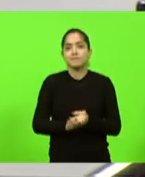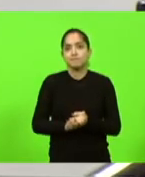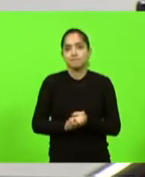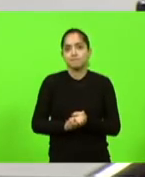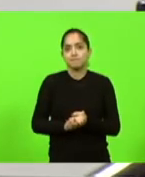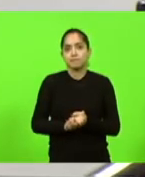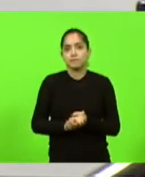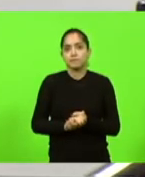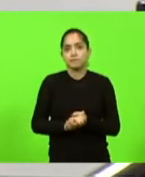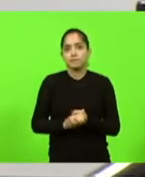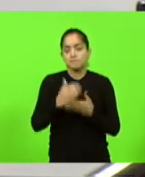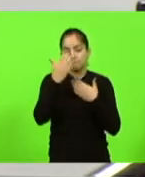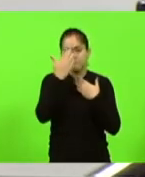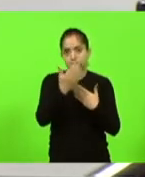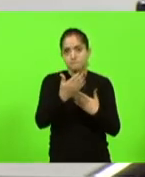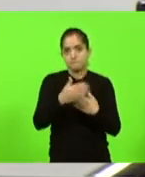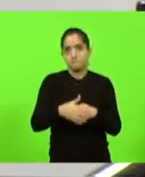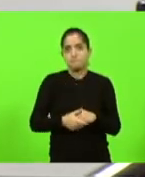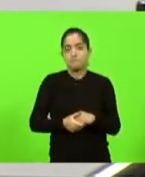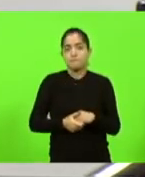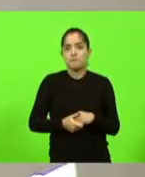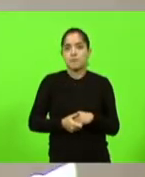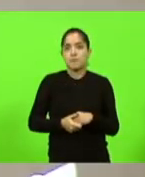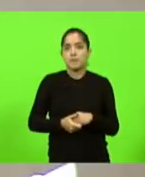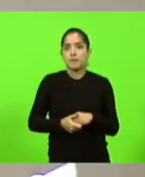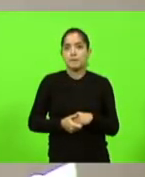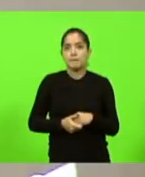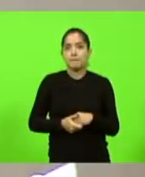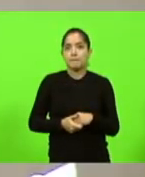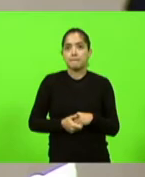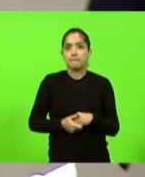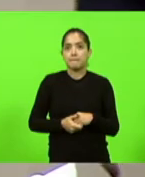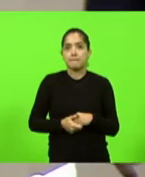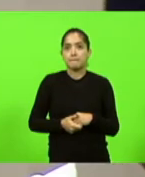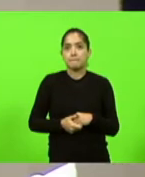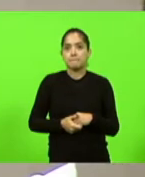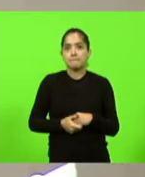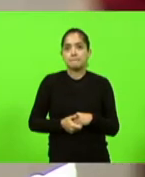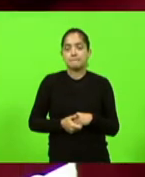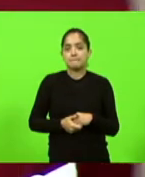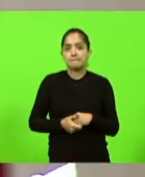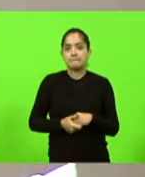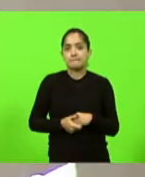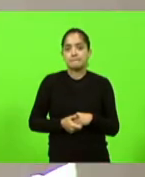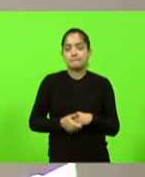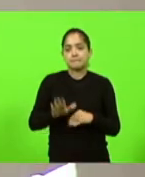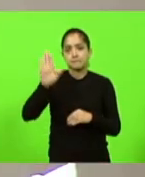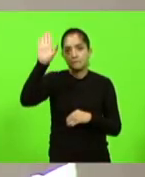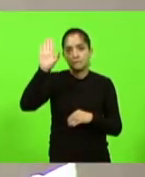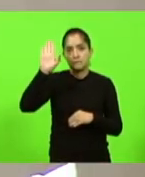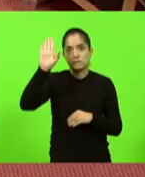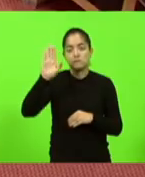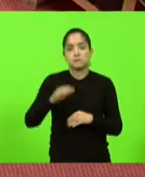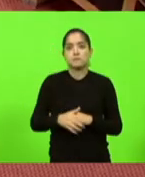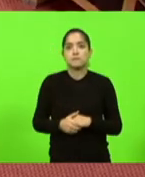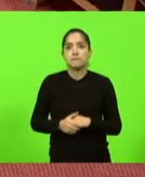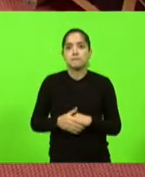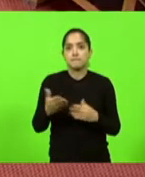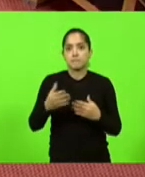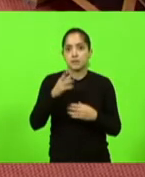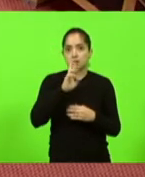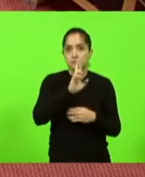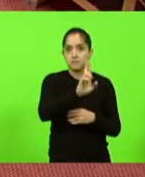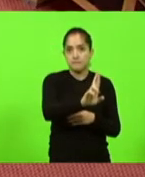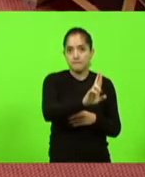2 pesos, 2 medidas. Muito obrigado. Questão de ordem, presidente. Eu fui citado e eu quero responder a... Vossa Excelência tem